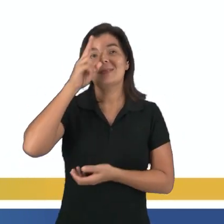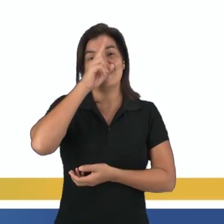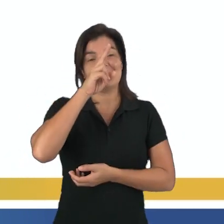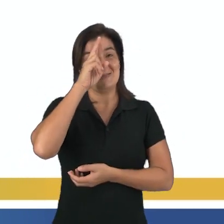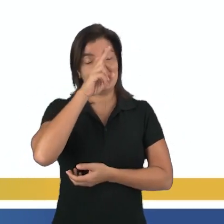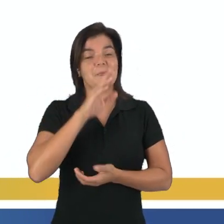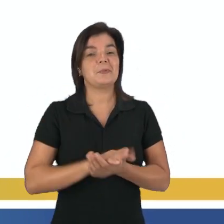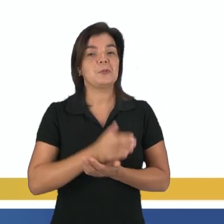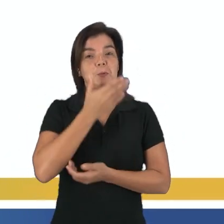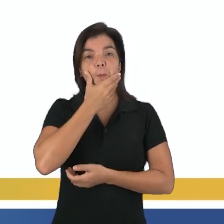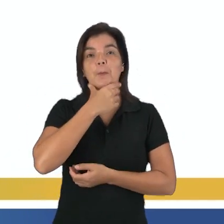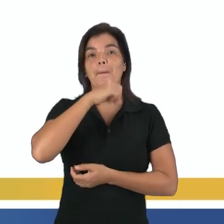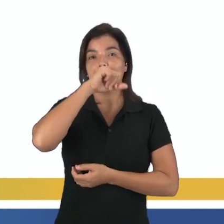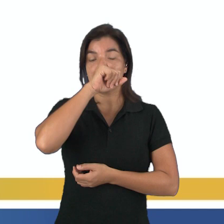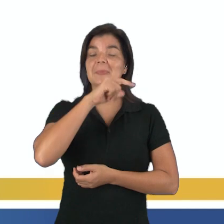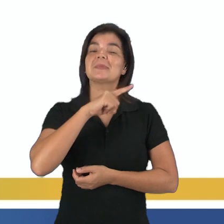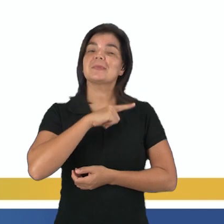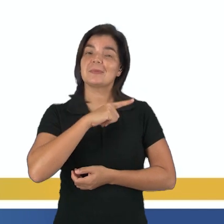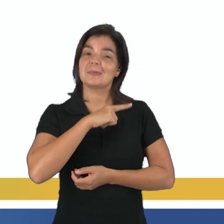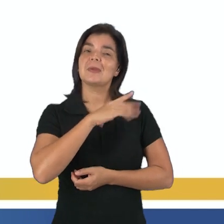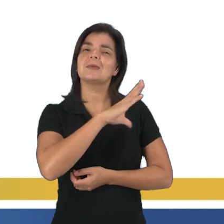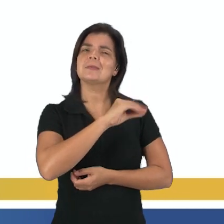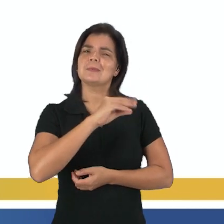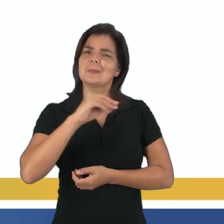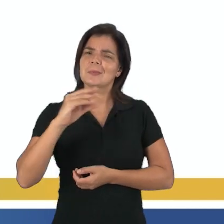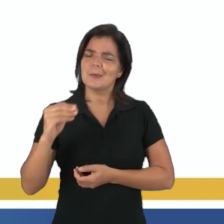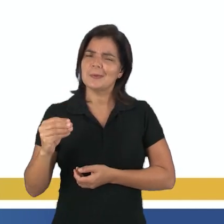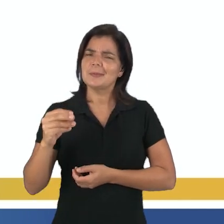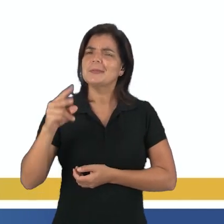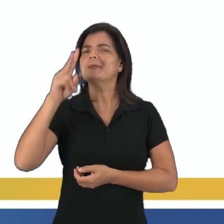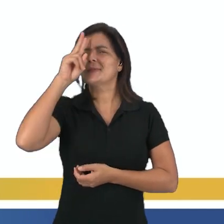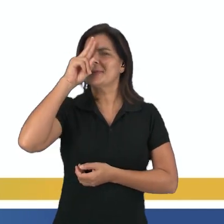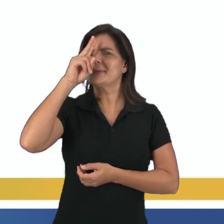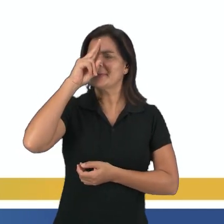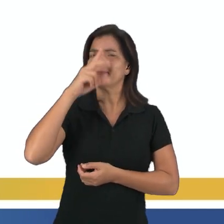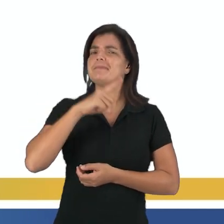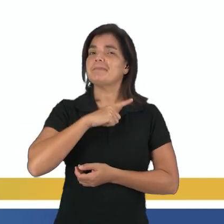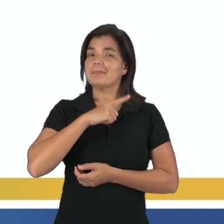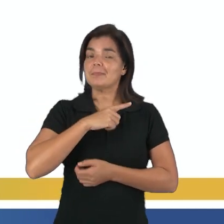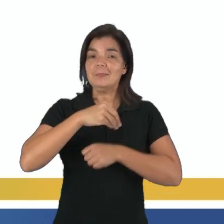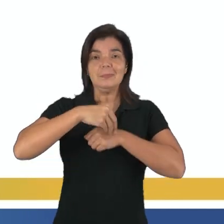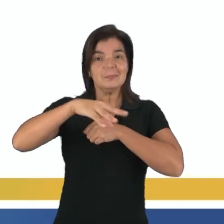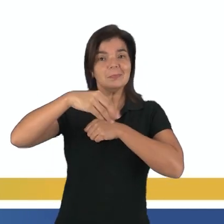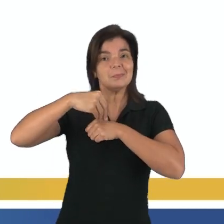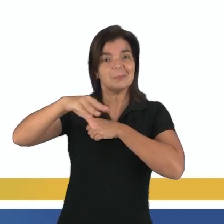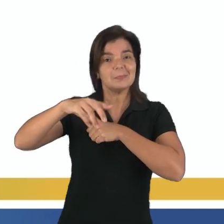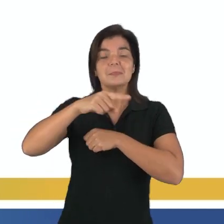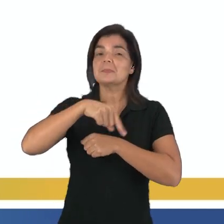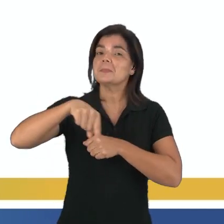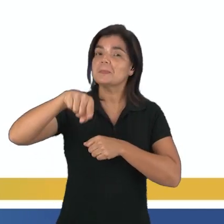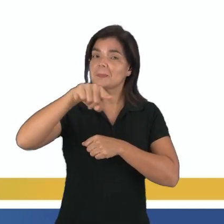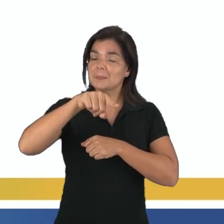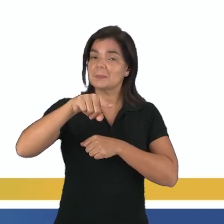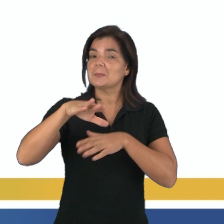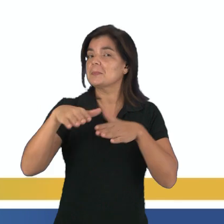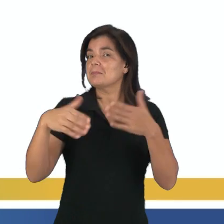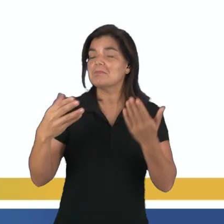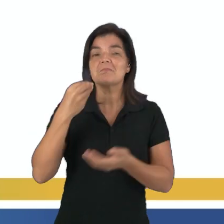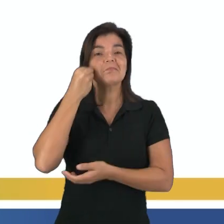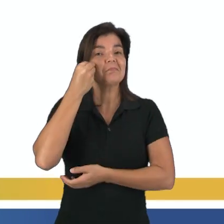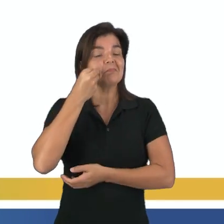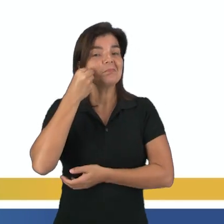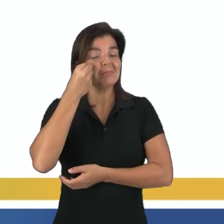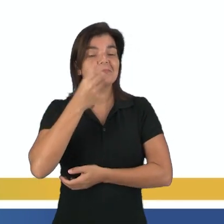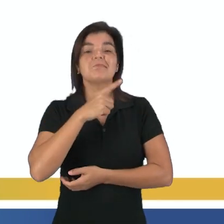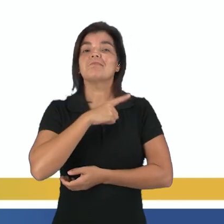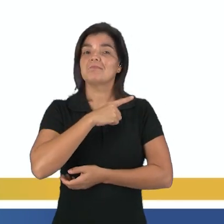lembranças que seus pais têm da adolescência? Quais são essas histórias que eles têm para passar para você? Quais as experiências que